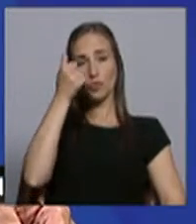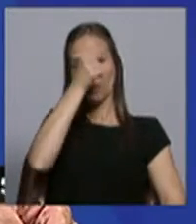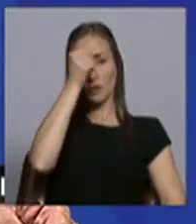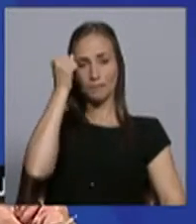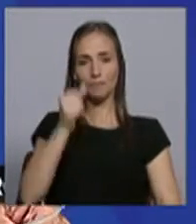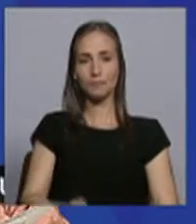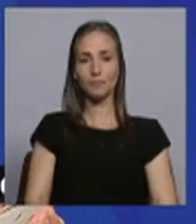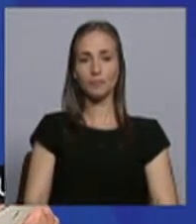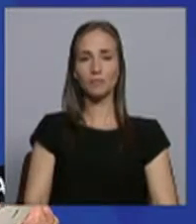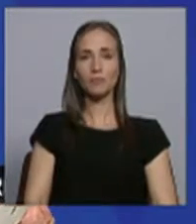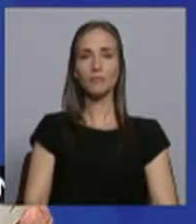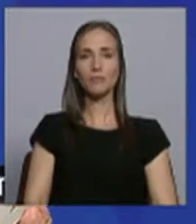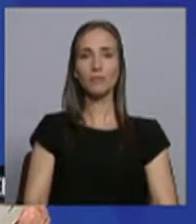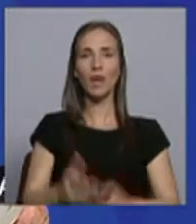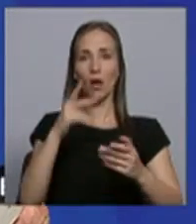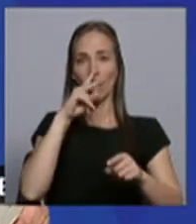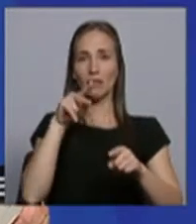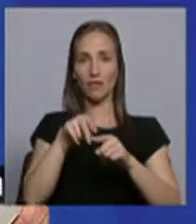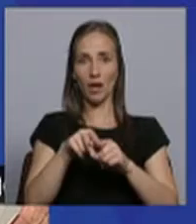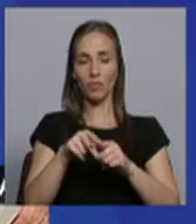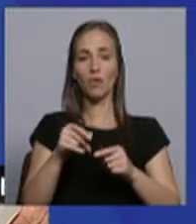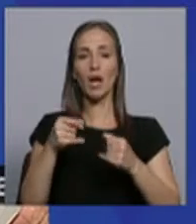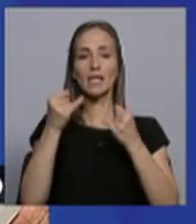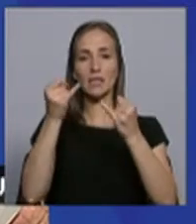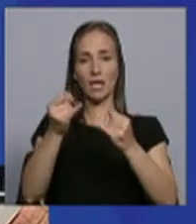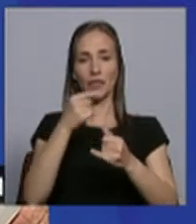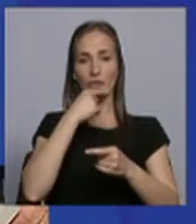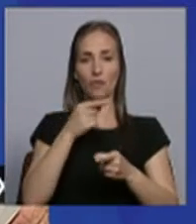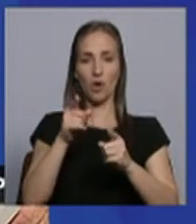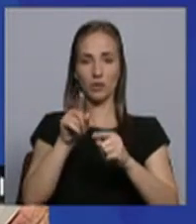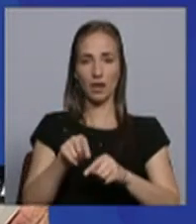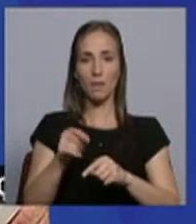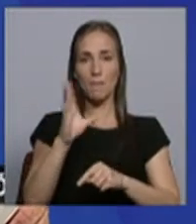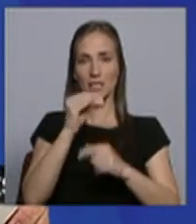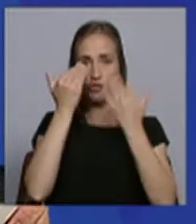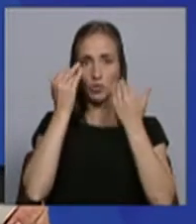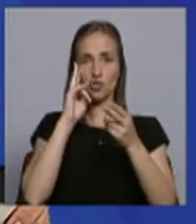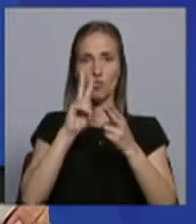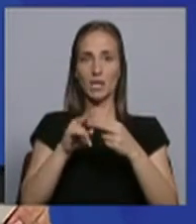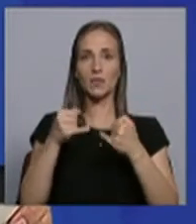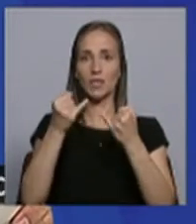Fazemos agora uma curta pausa e voltamos logo depois com mais notícias. Até já.